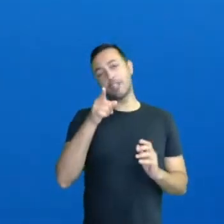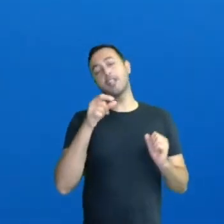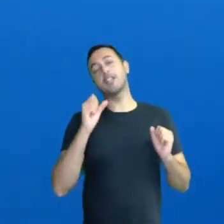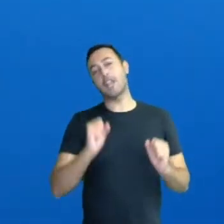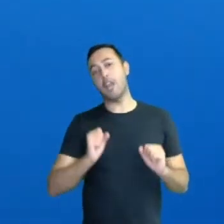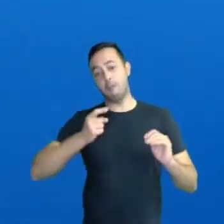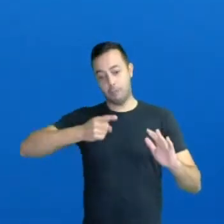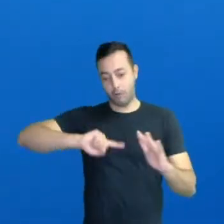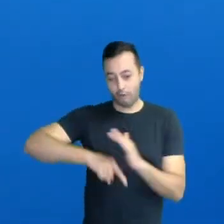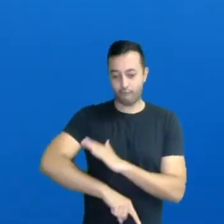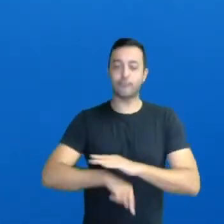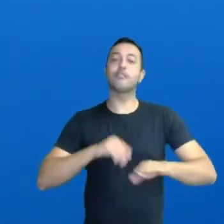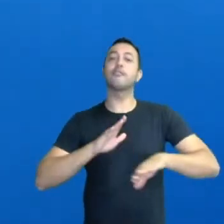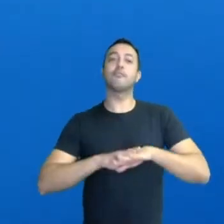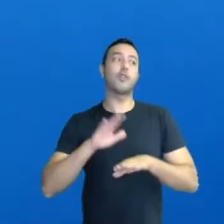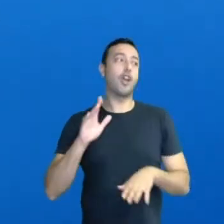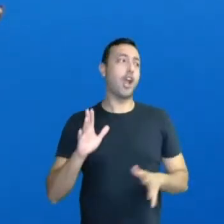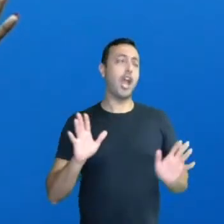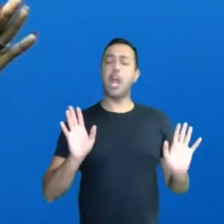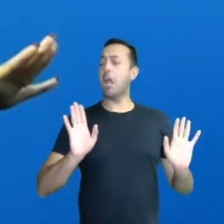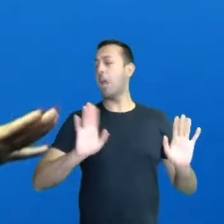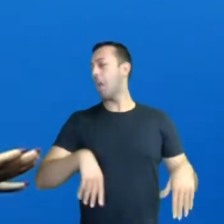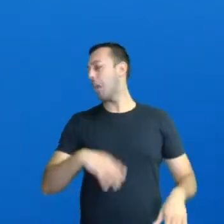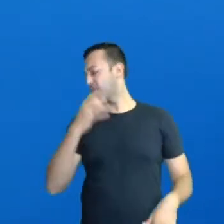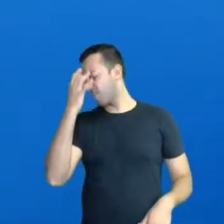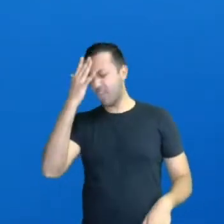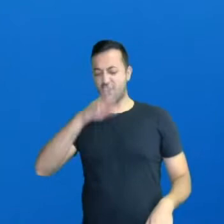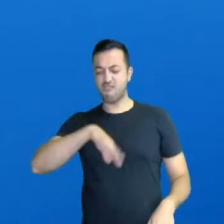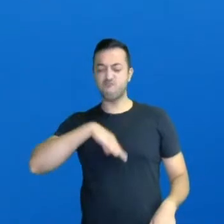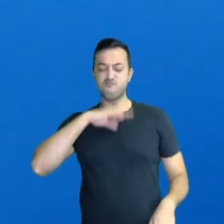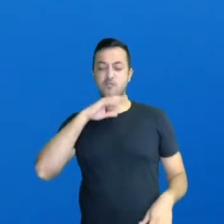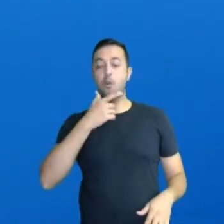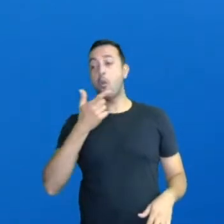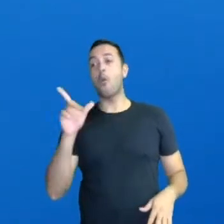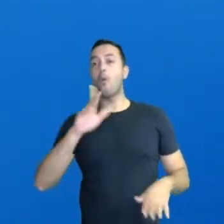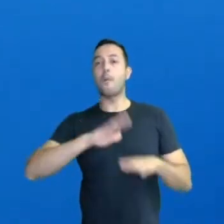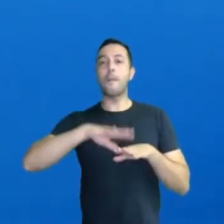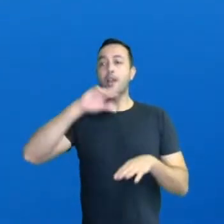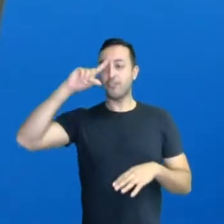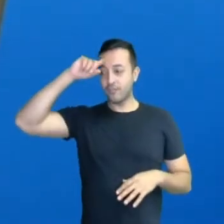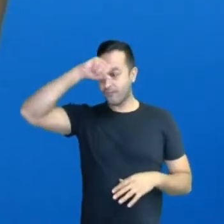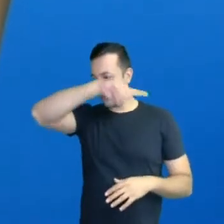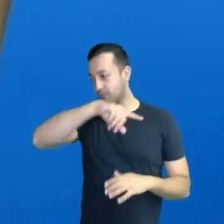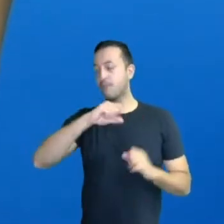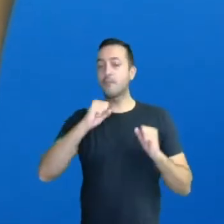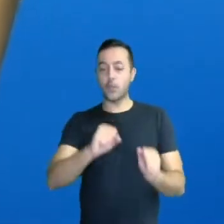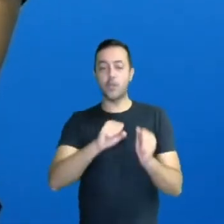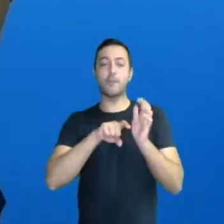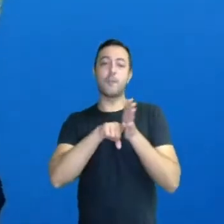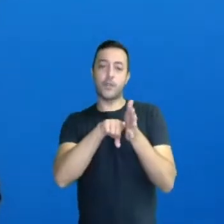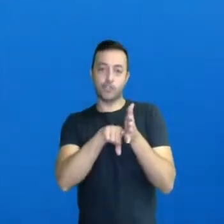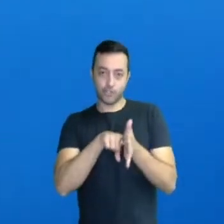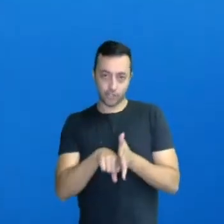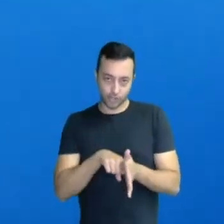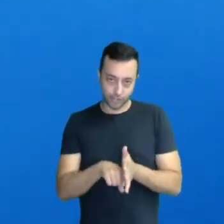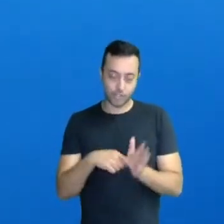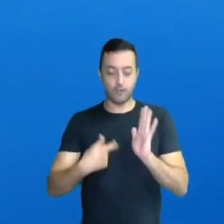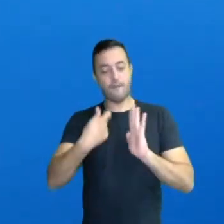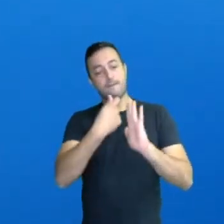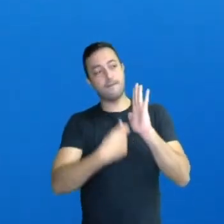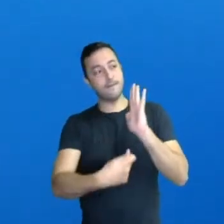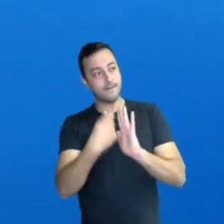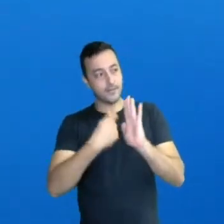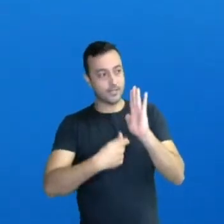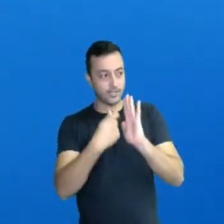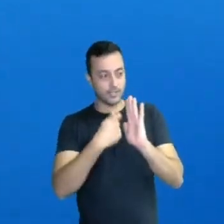nível mais elevado, se você quiser assim, isso aí eu já sei, vou para um mais difícil, então só é pesquisar, indo pelo QR